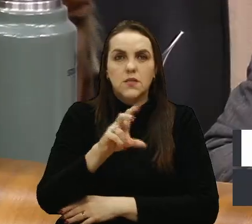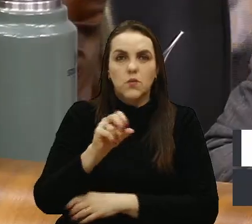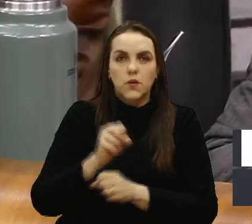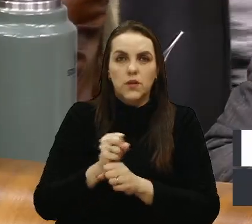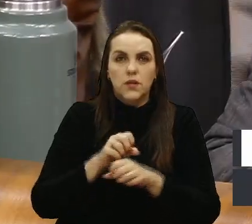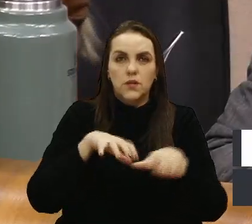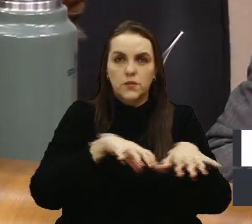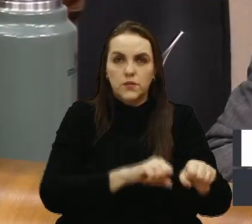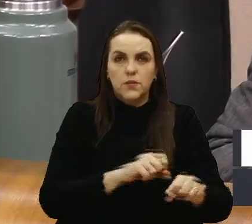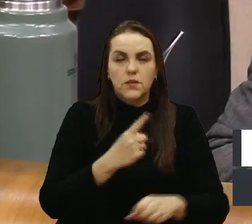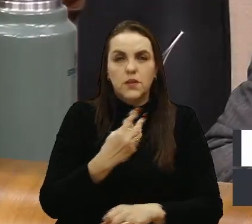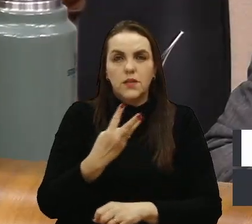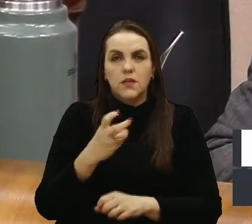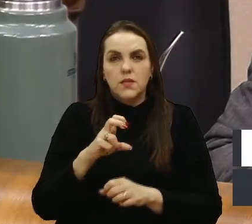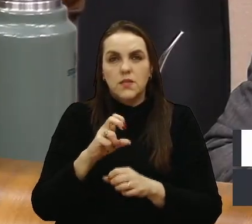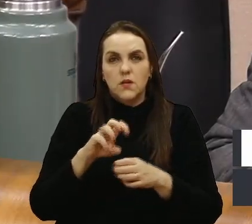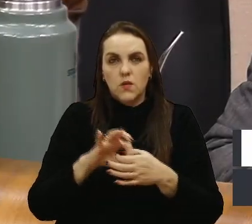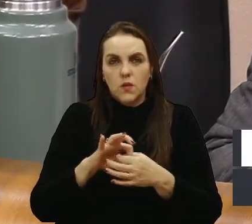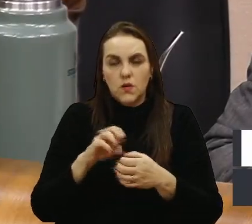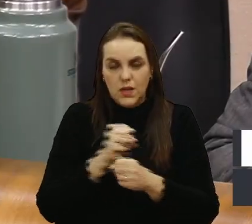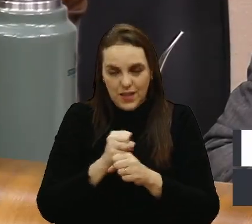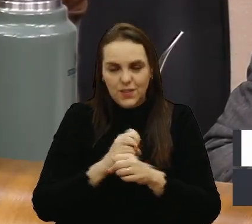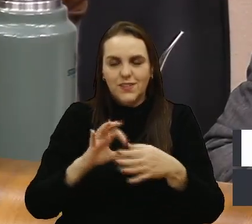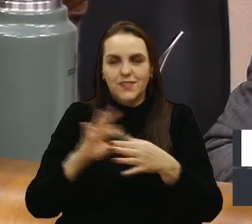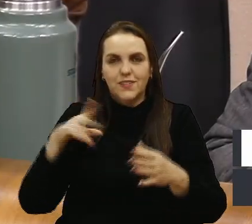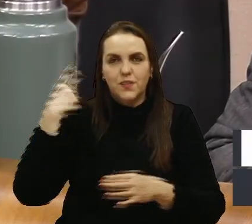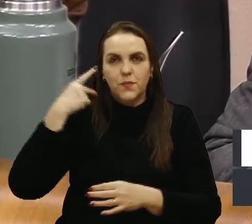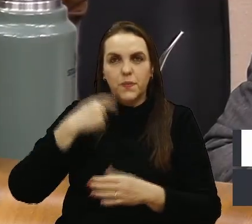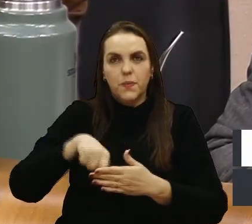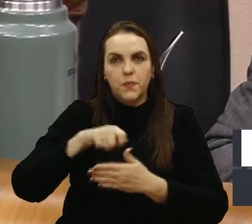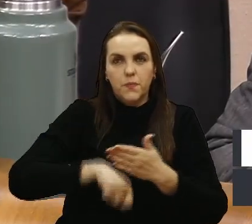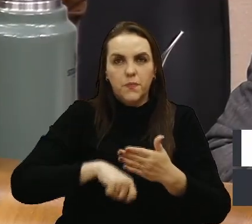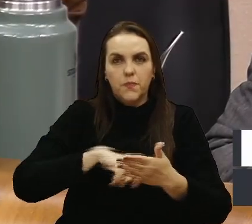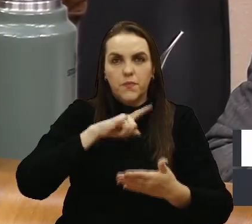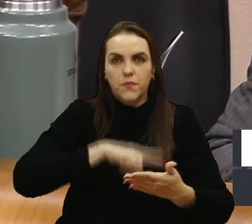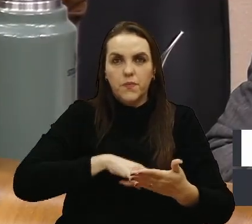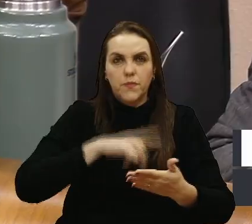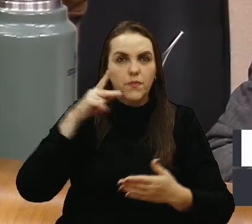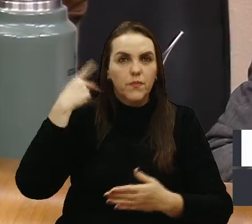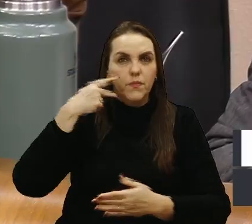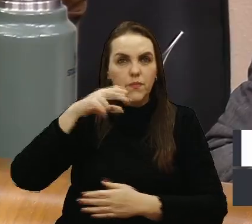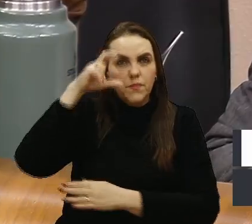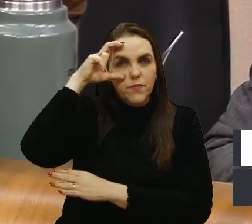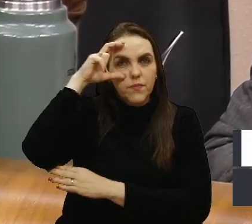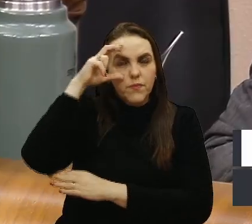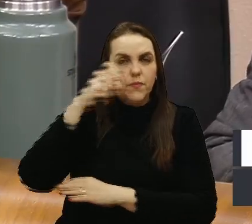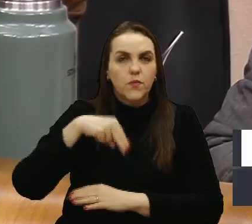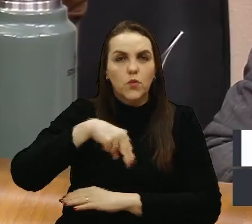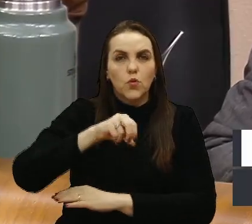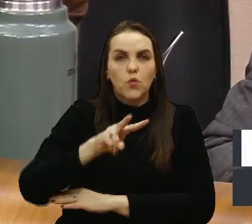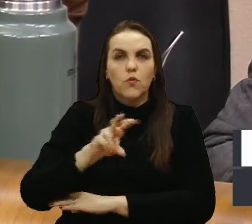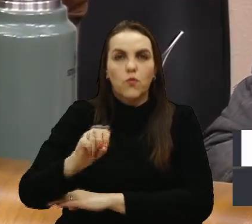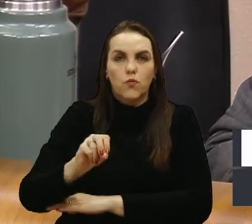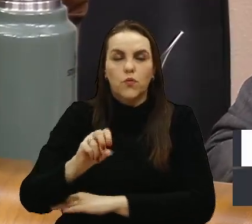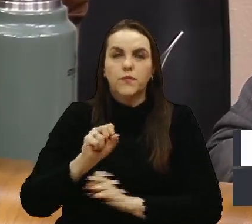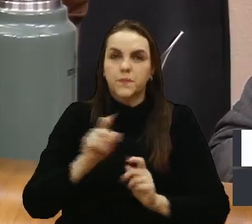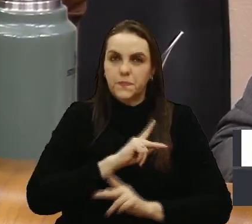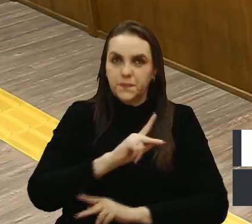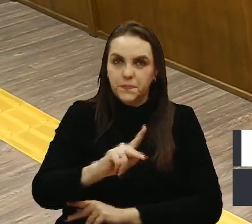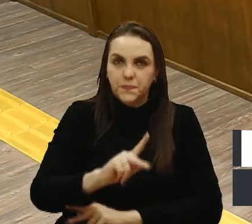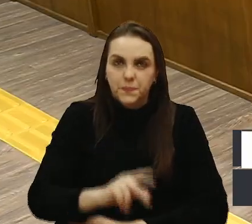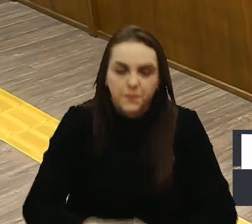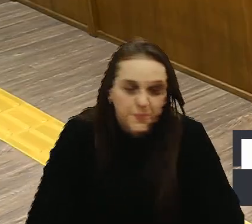colonização e 135 anos da emancipação política. Assina este documento a vereadora Sandra Boneto Novo. Seria isso, presidente.